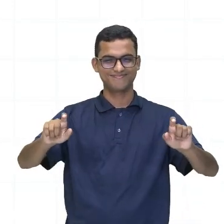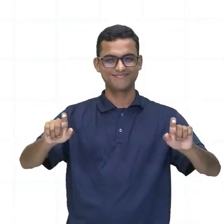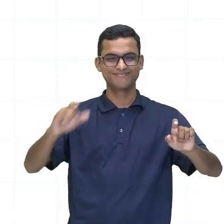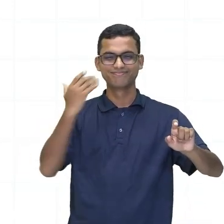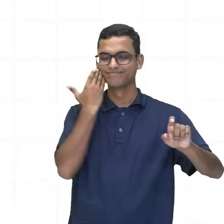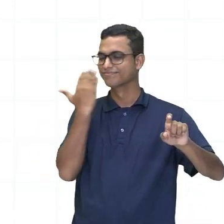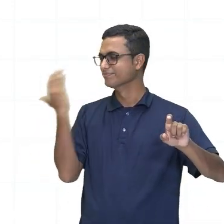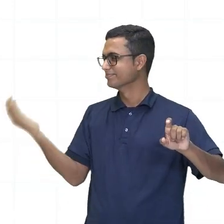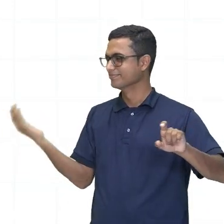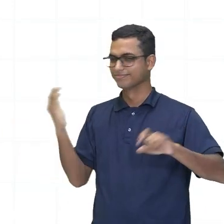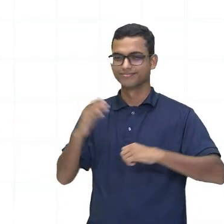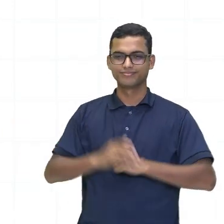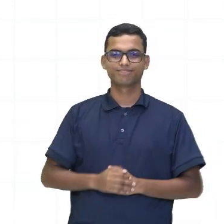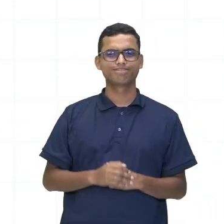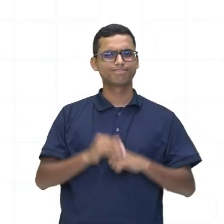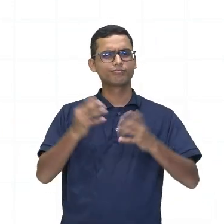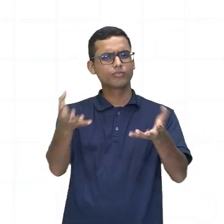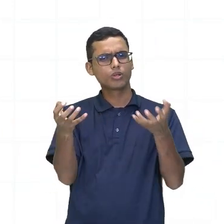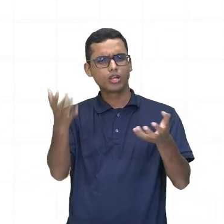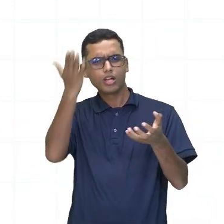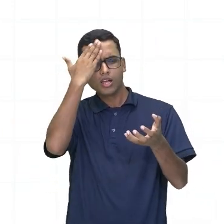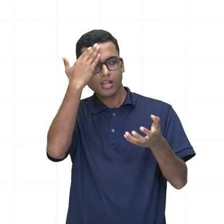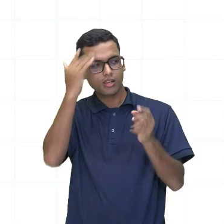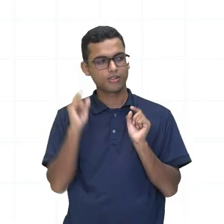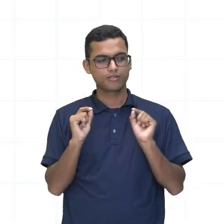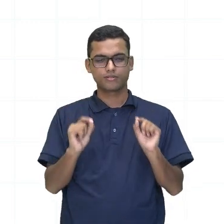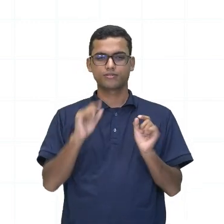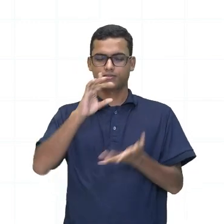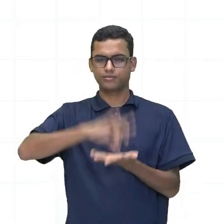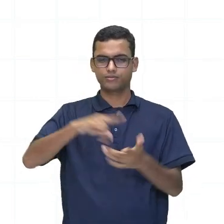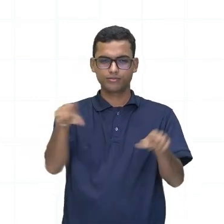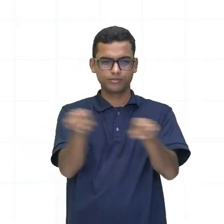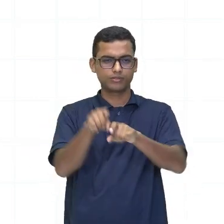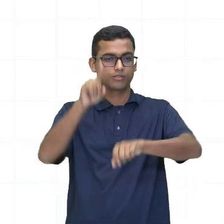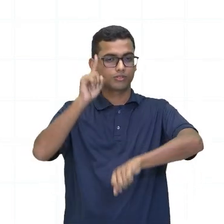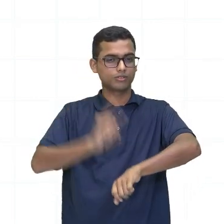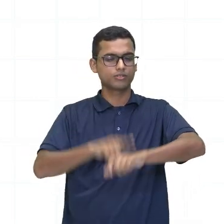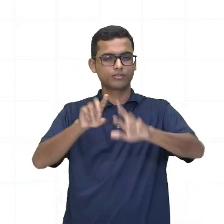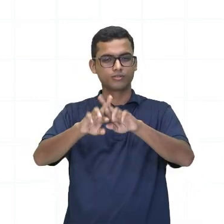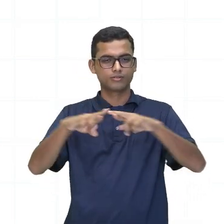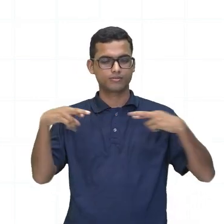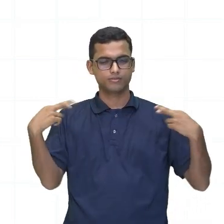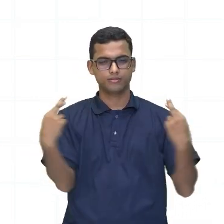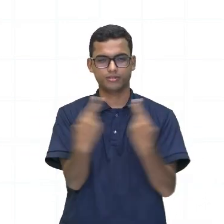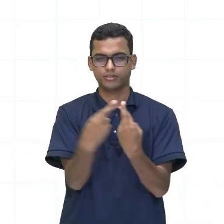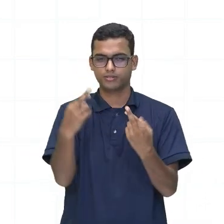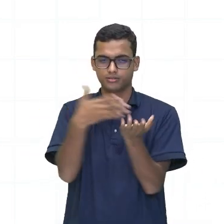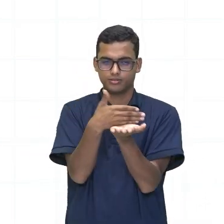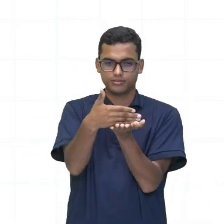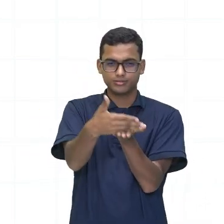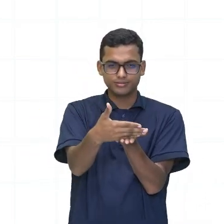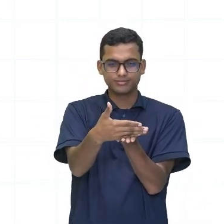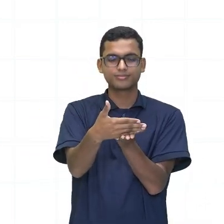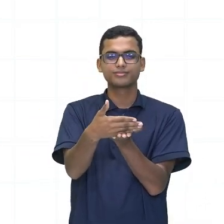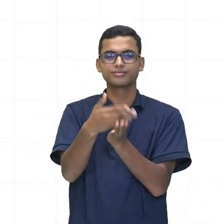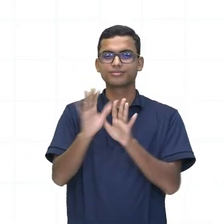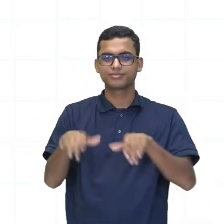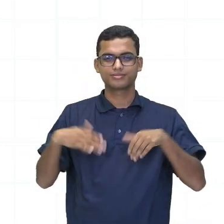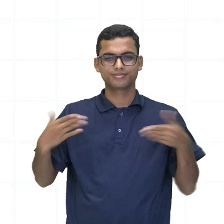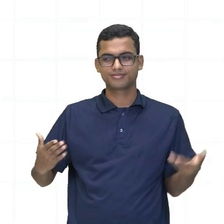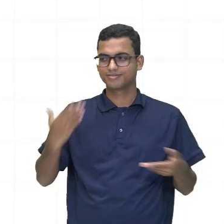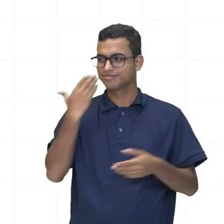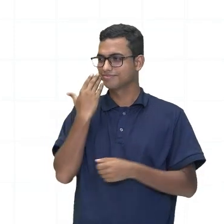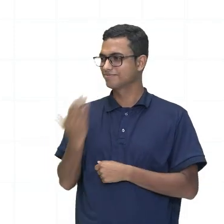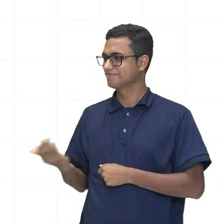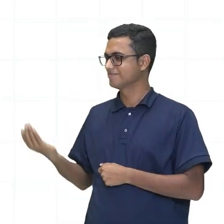ó. O que eu quero saber? Quando a reunião começou, certo? É